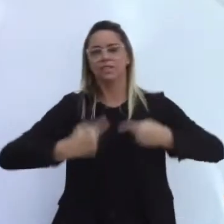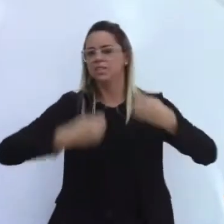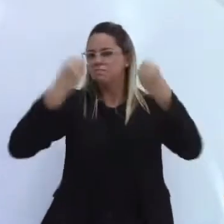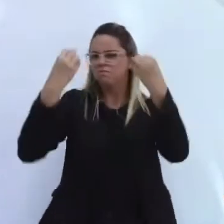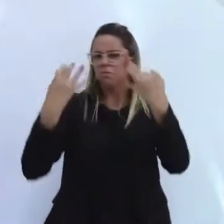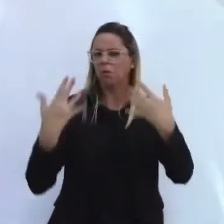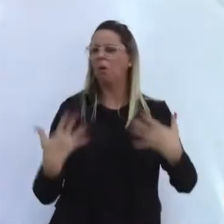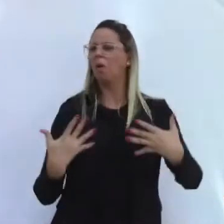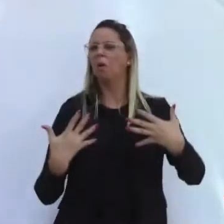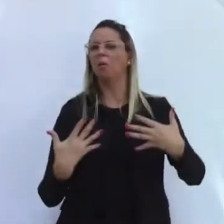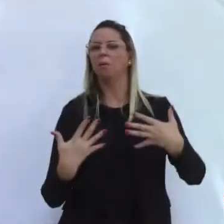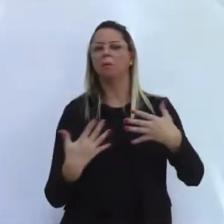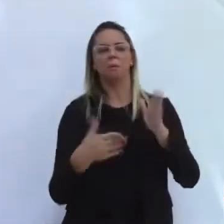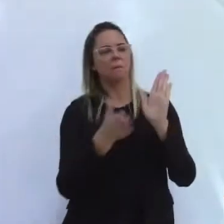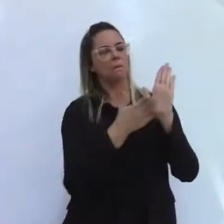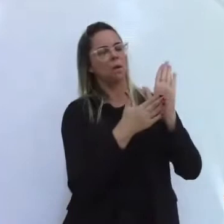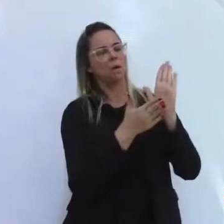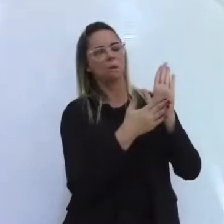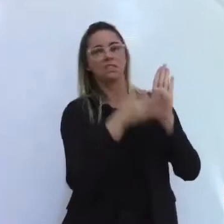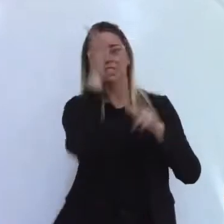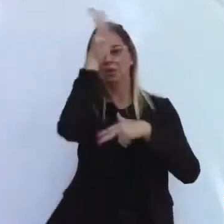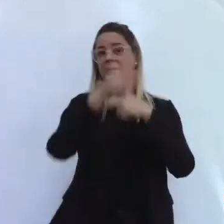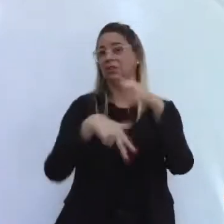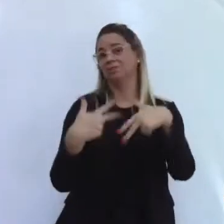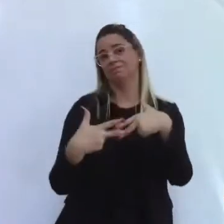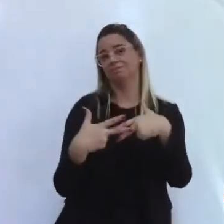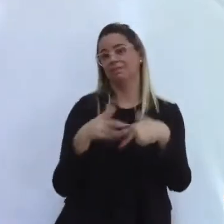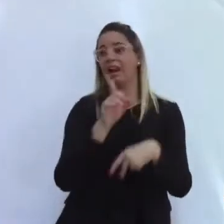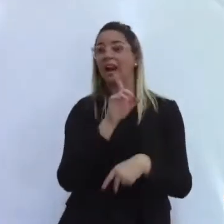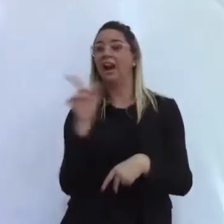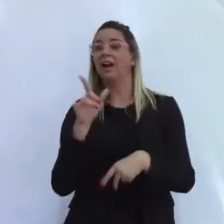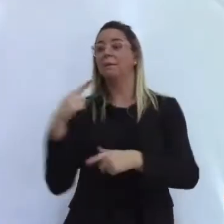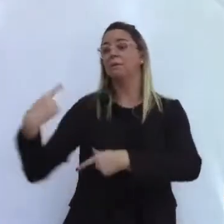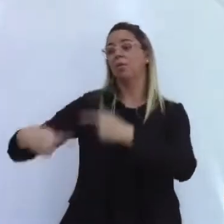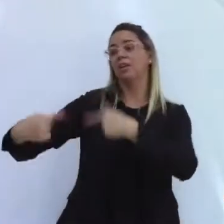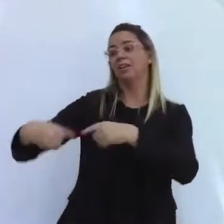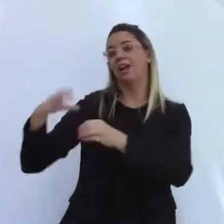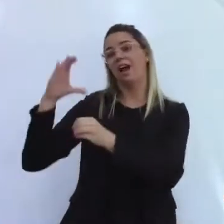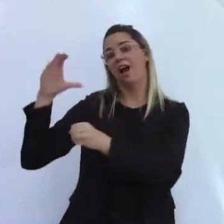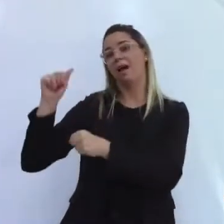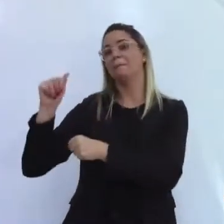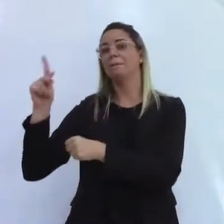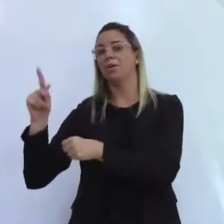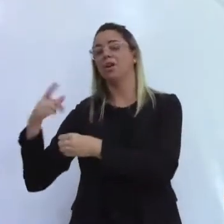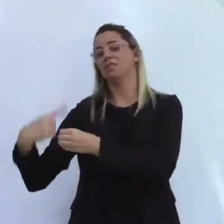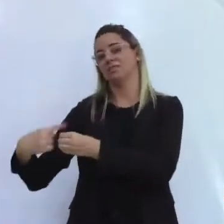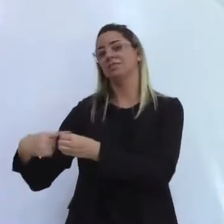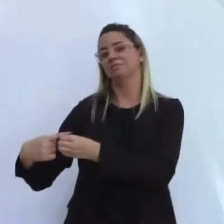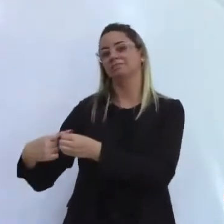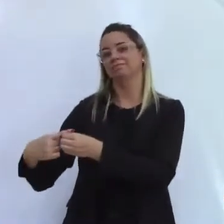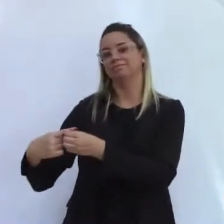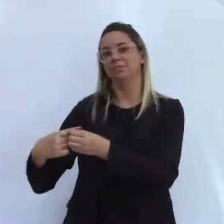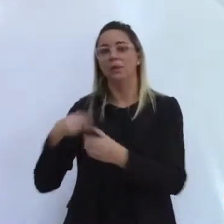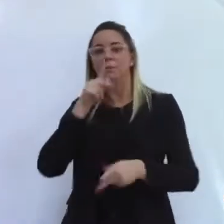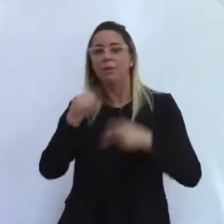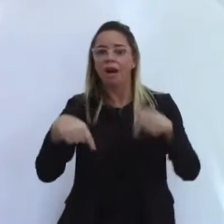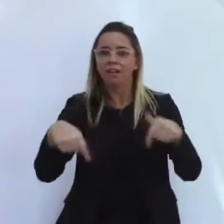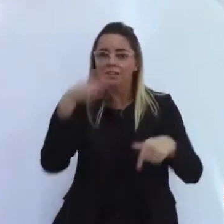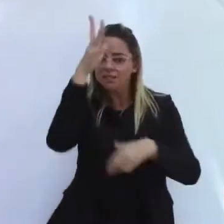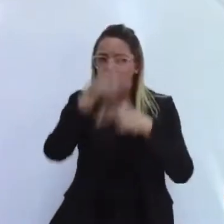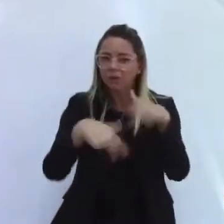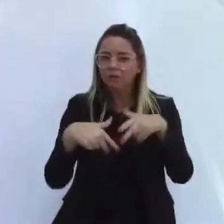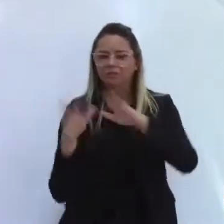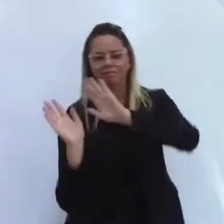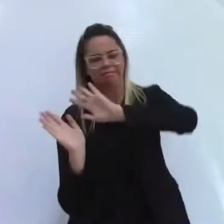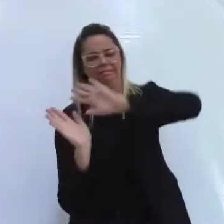Aqui vieram falar em política de capoeiras. Problema de São Bento do Una aqui está esquecido.